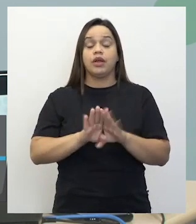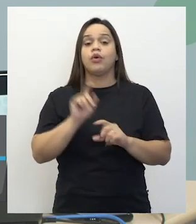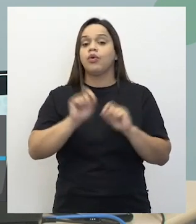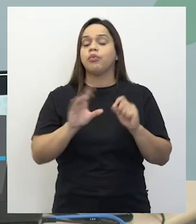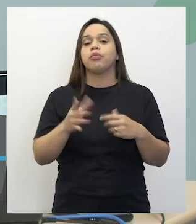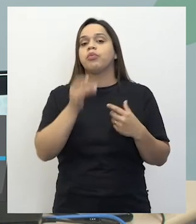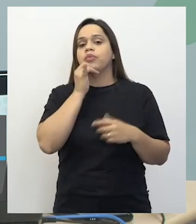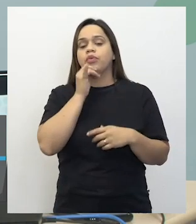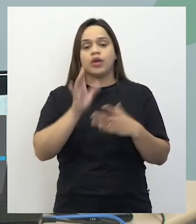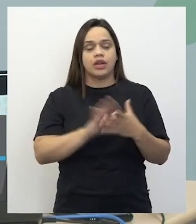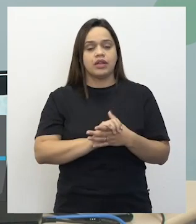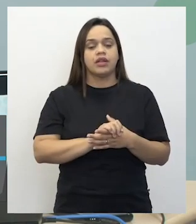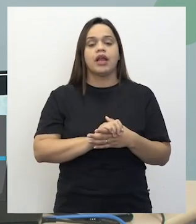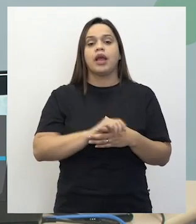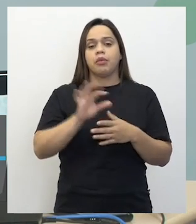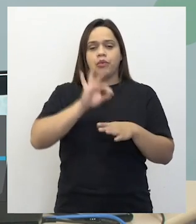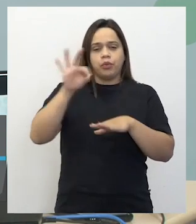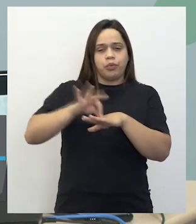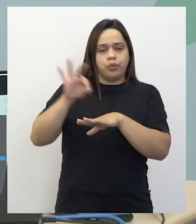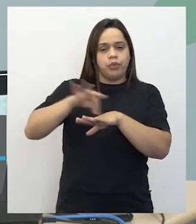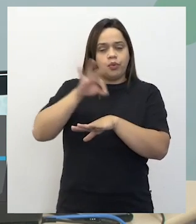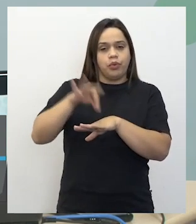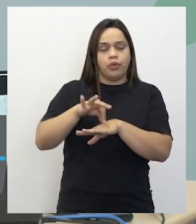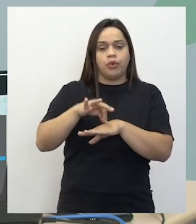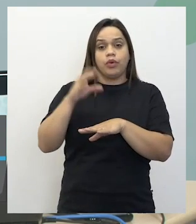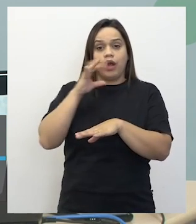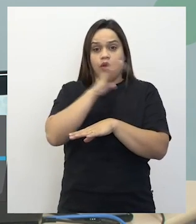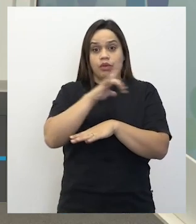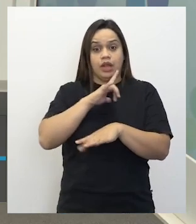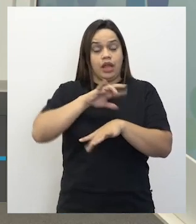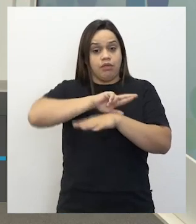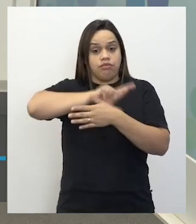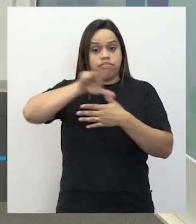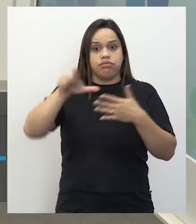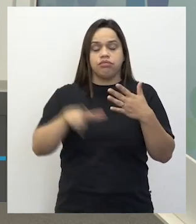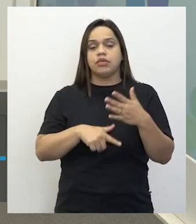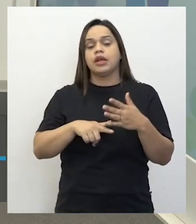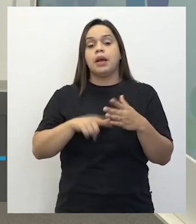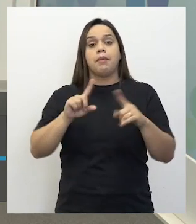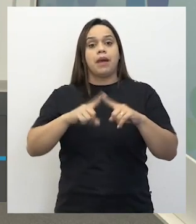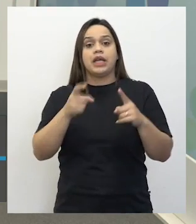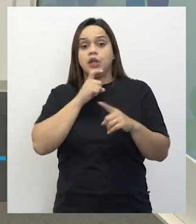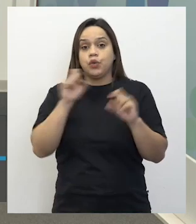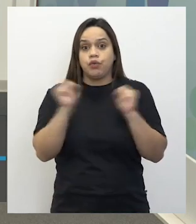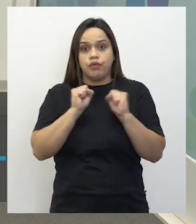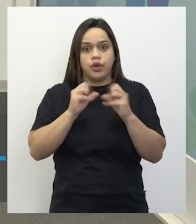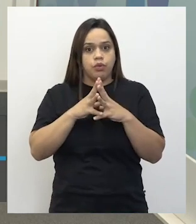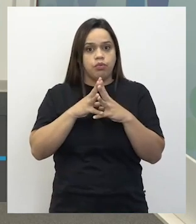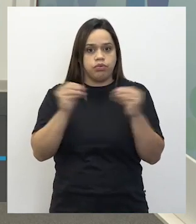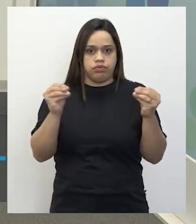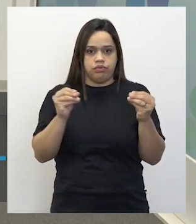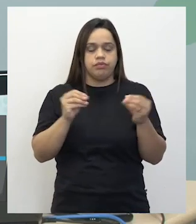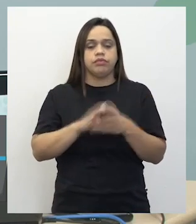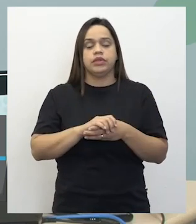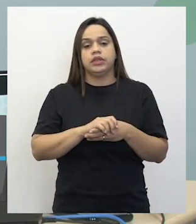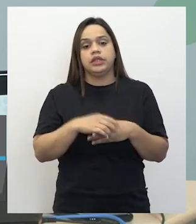por exemplo. Por isso que no calor é cheio de inseto. No frio some tudo. E fica tudo perto da luz, né? Parece que pegando energia, justamente. Não, e